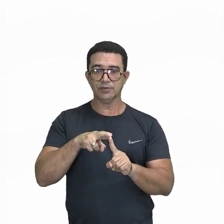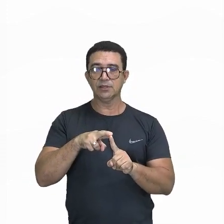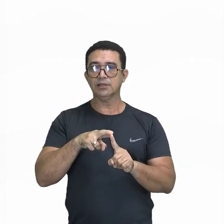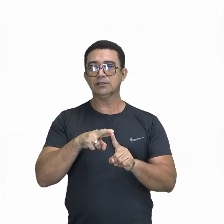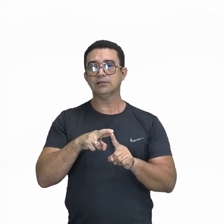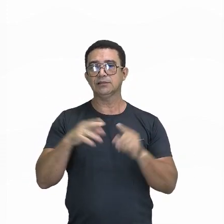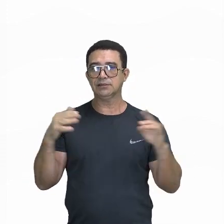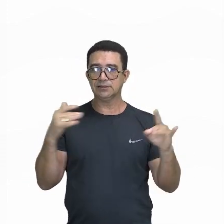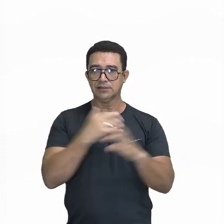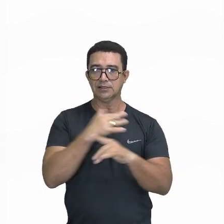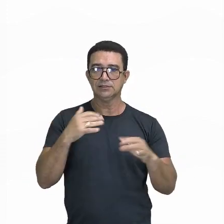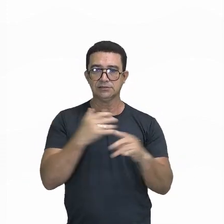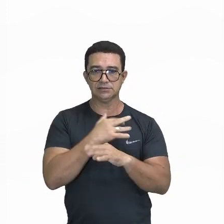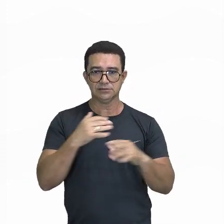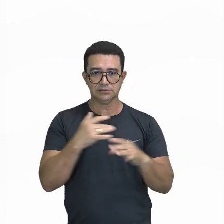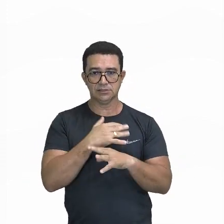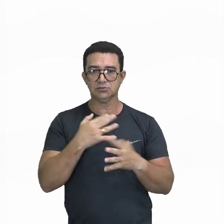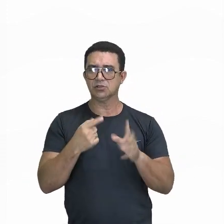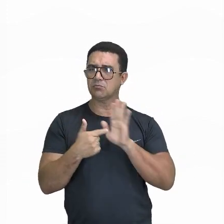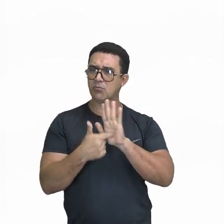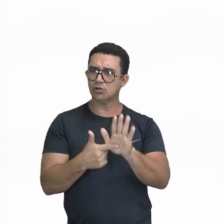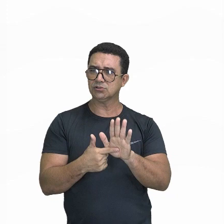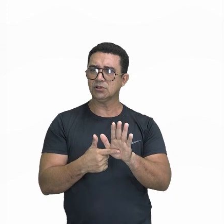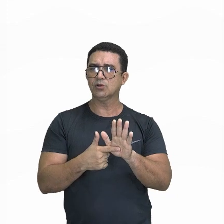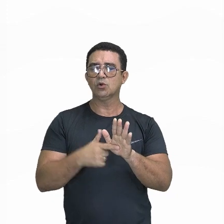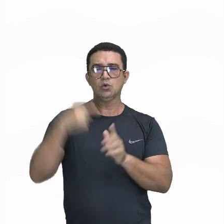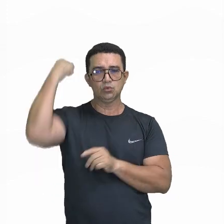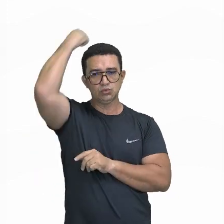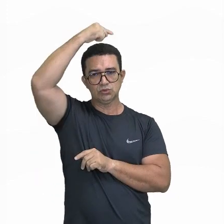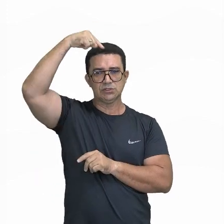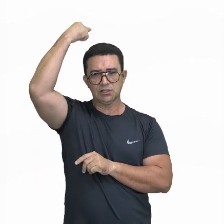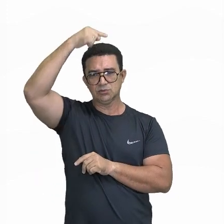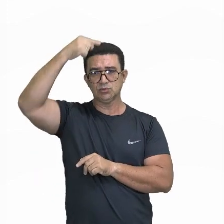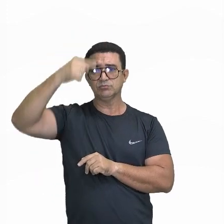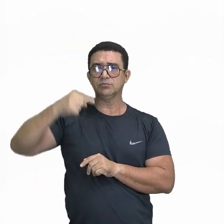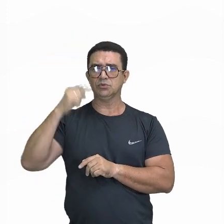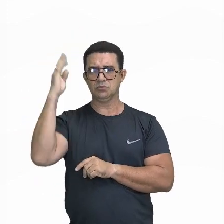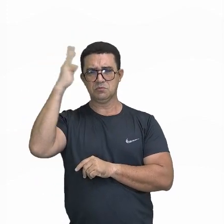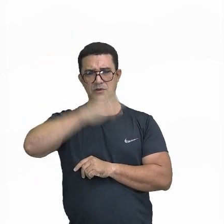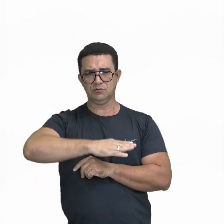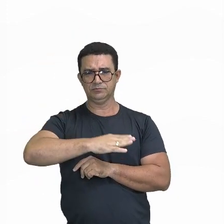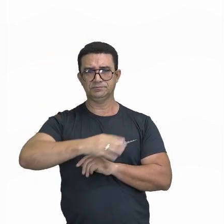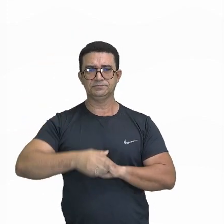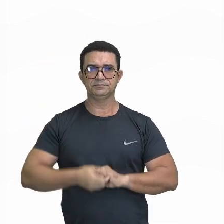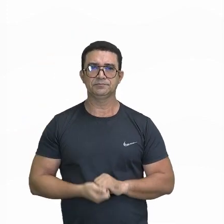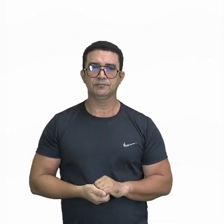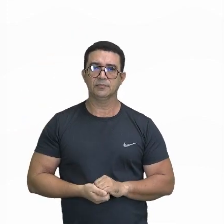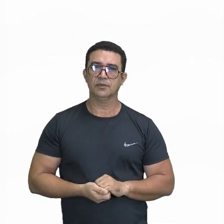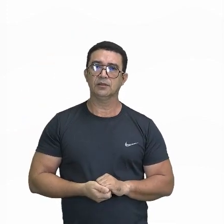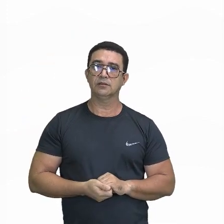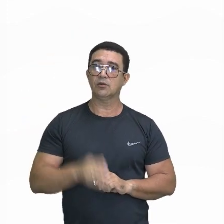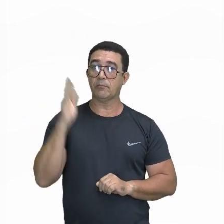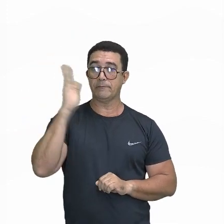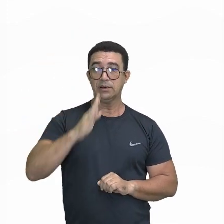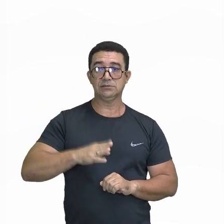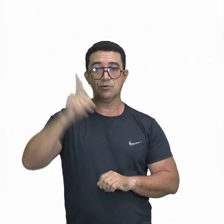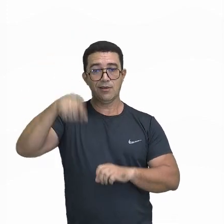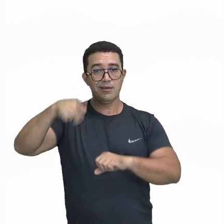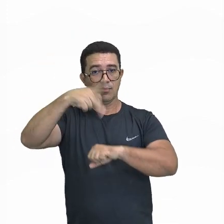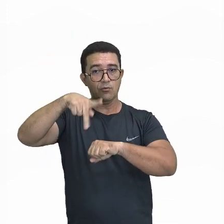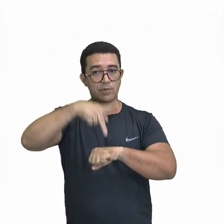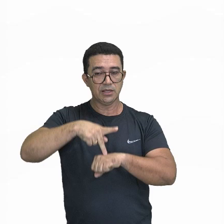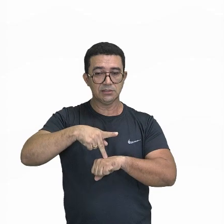e terreno sagrado e profano. O Brasil desponta como nação em